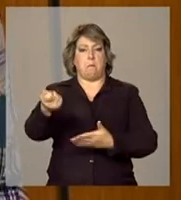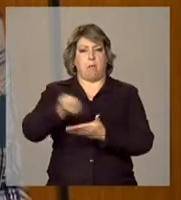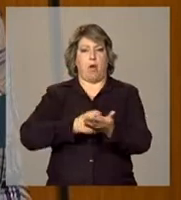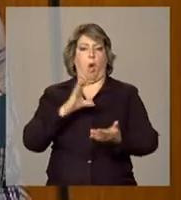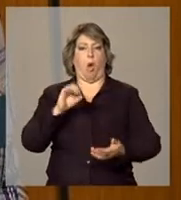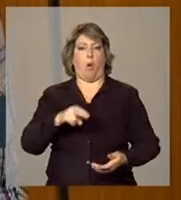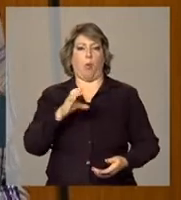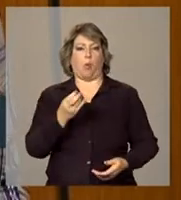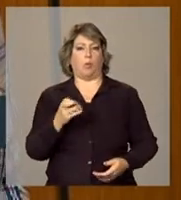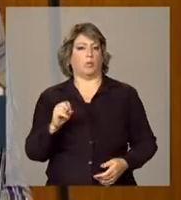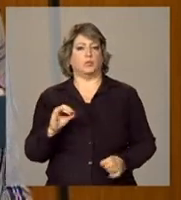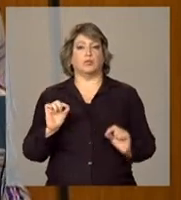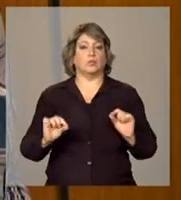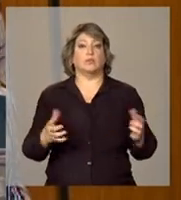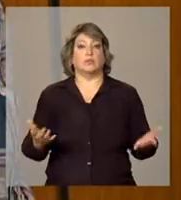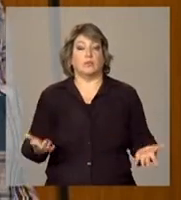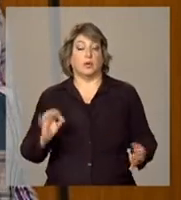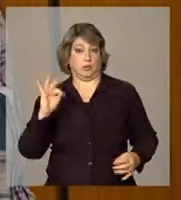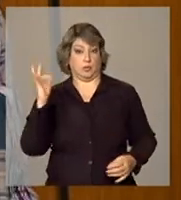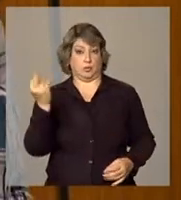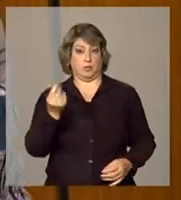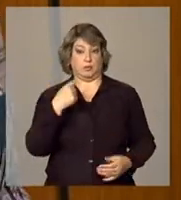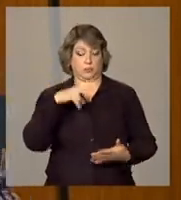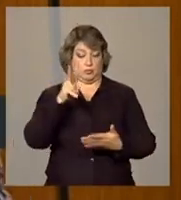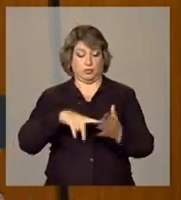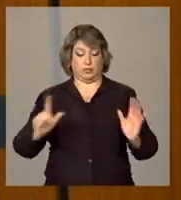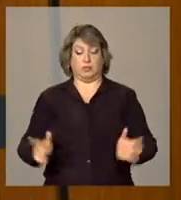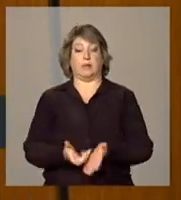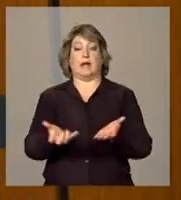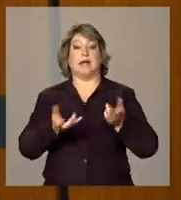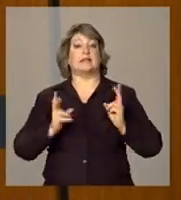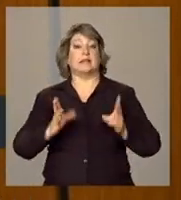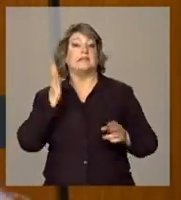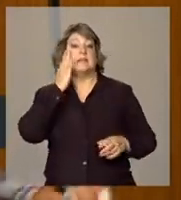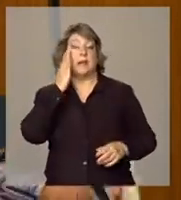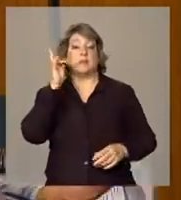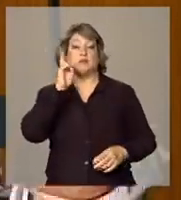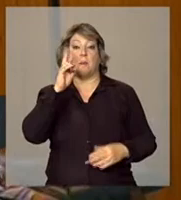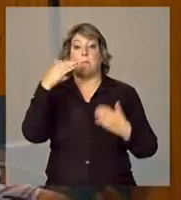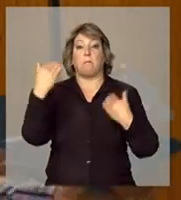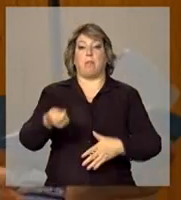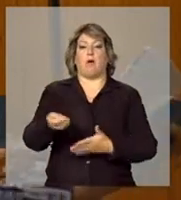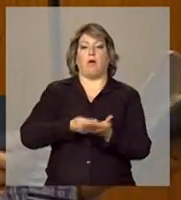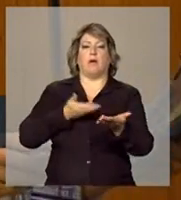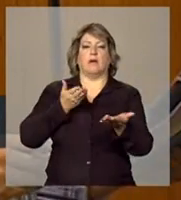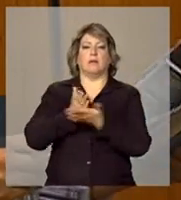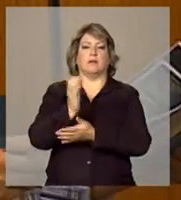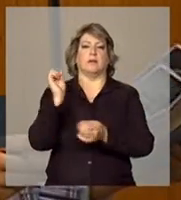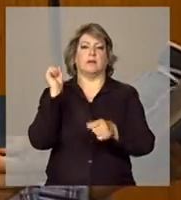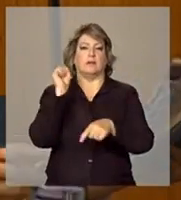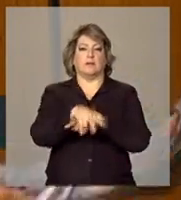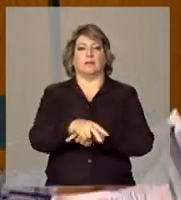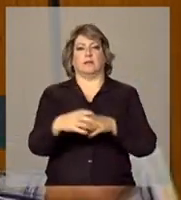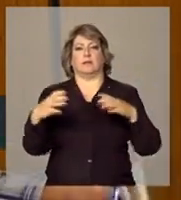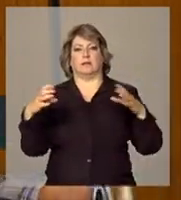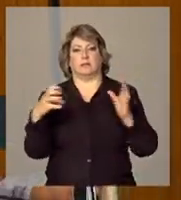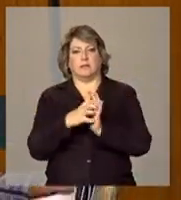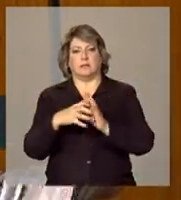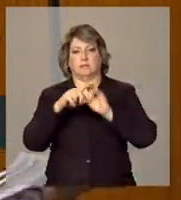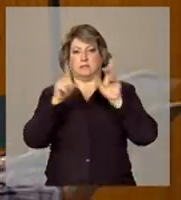vai ser como se gerenciados sabe que os leitores do correio querem sempre saber sobre isso né Outra coisa é